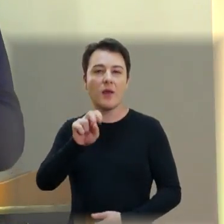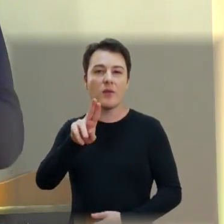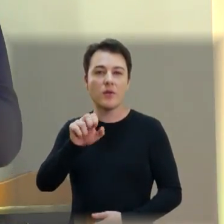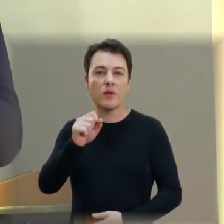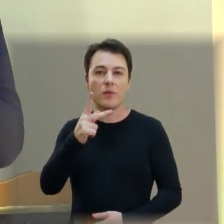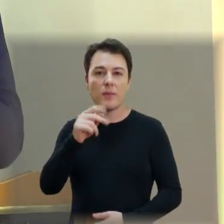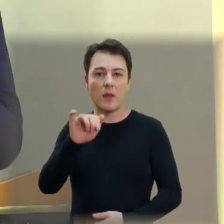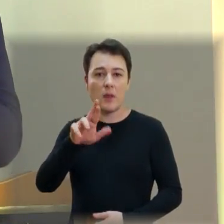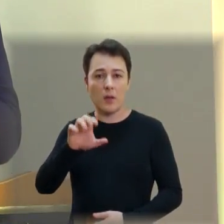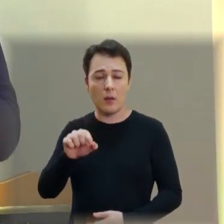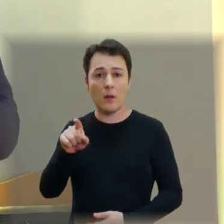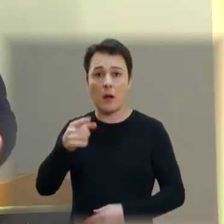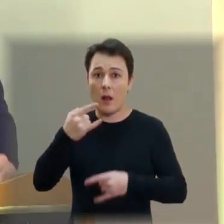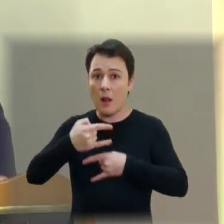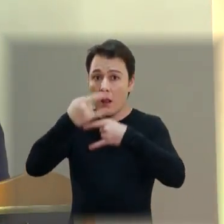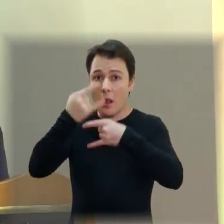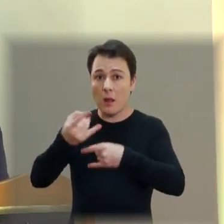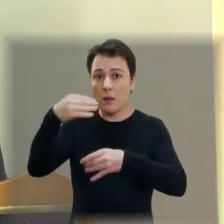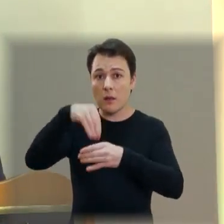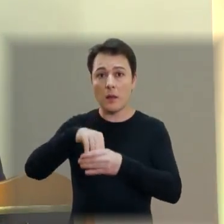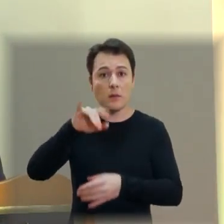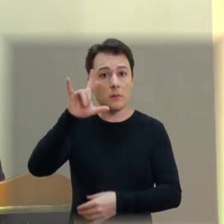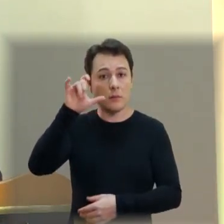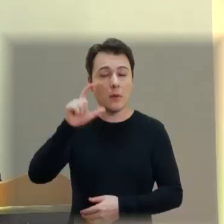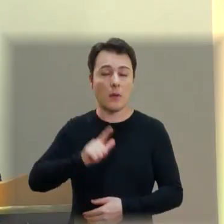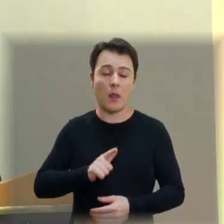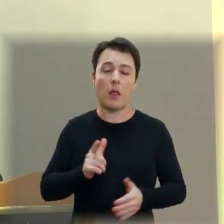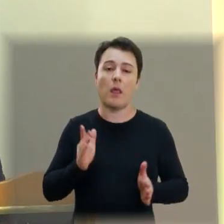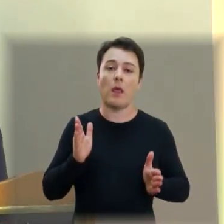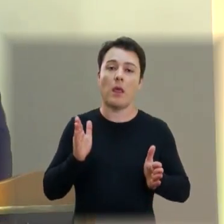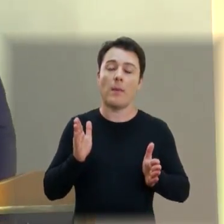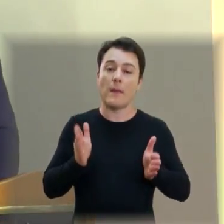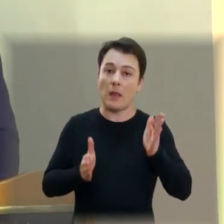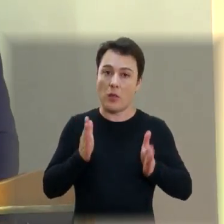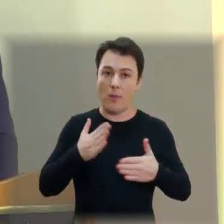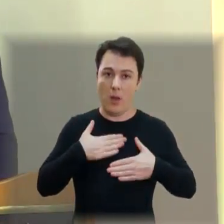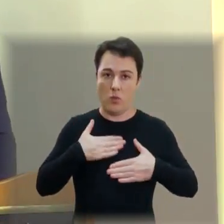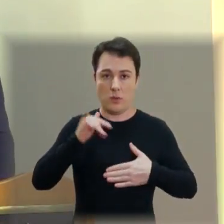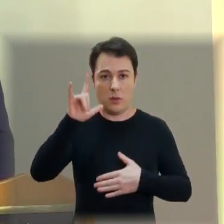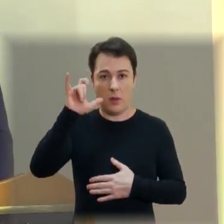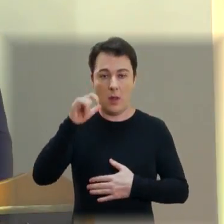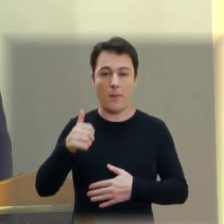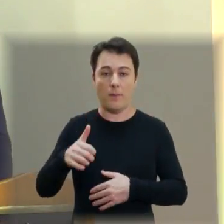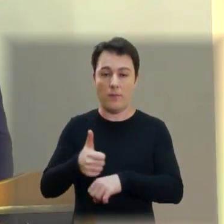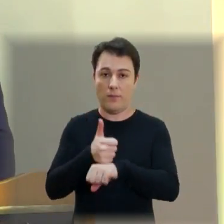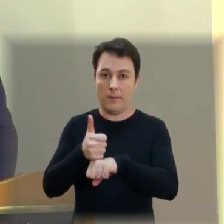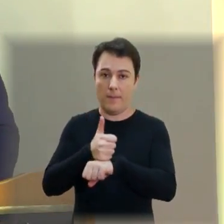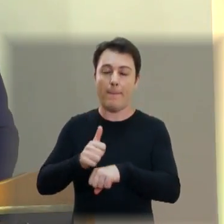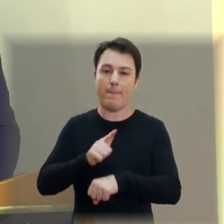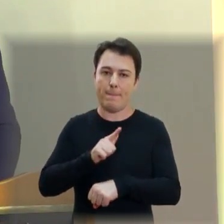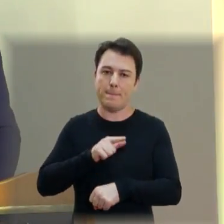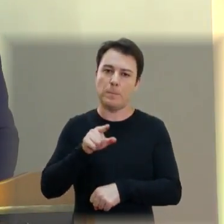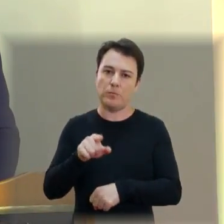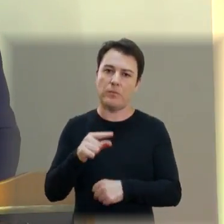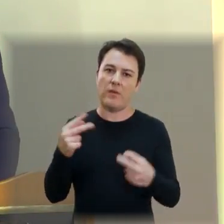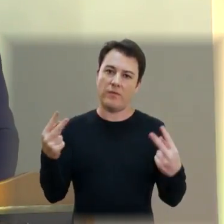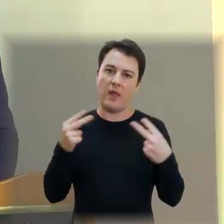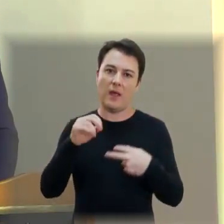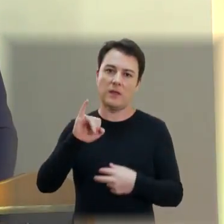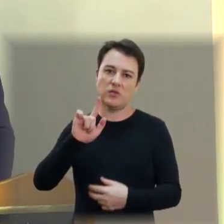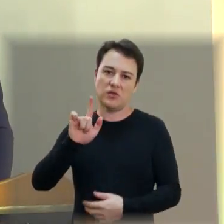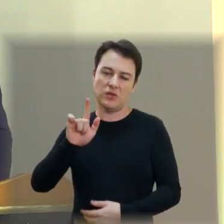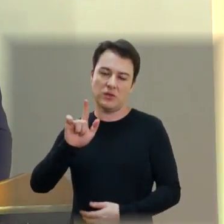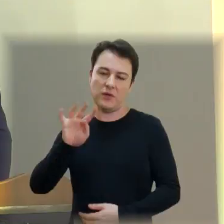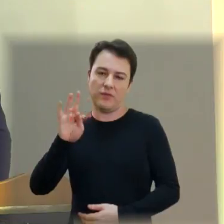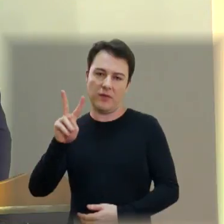lives estão no nosso Instagram, do nosso mandato, que é rafael.angeli, no Instagram, estão lá no IGTV, ou IGTV, né? Cada um